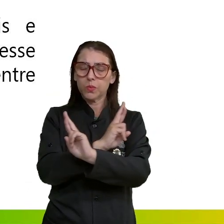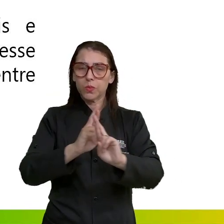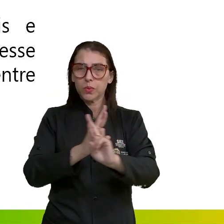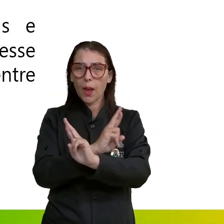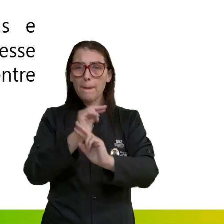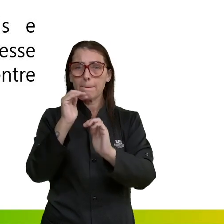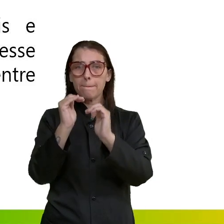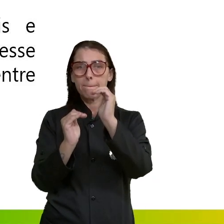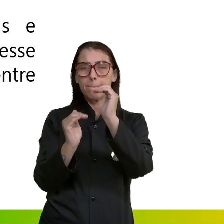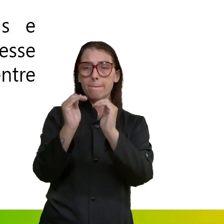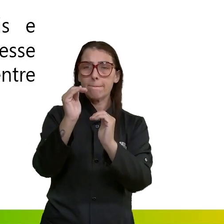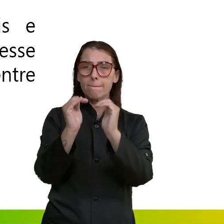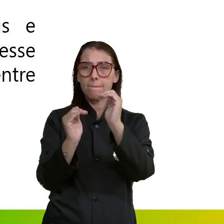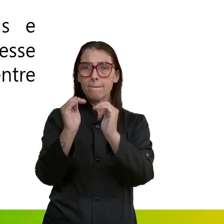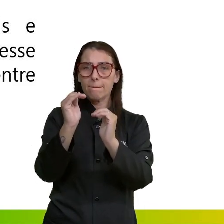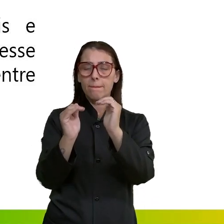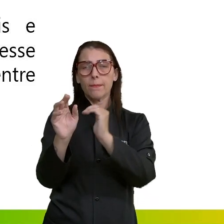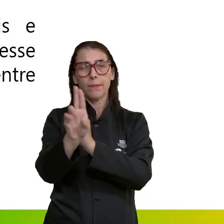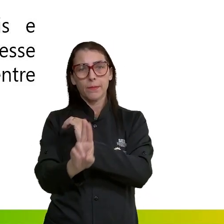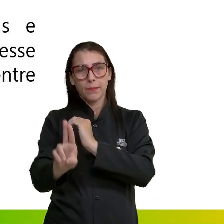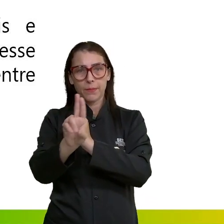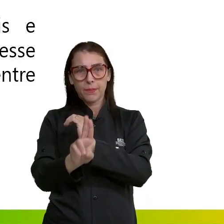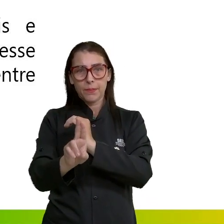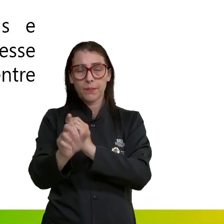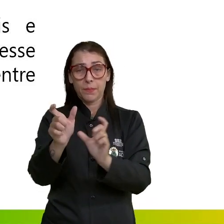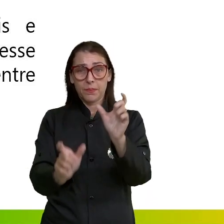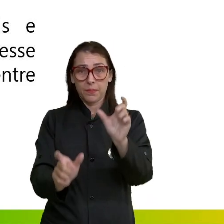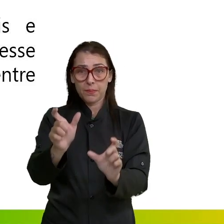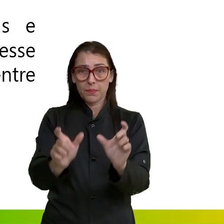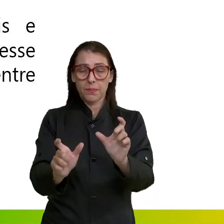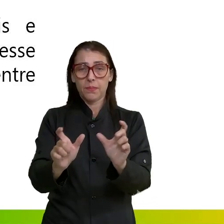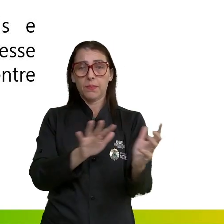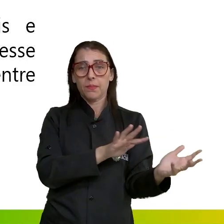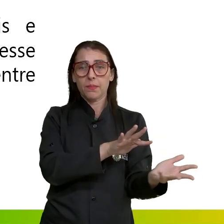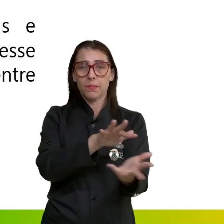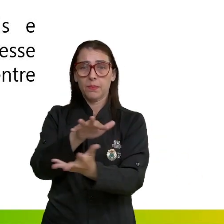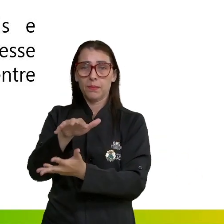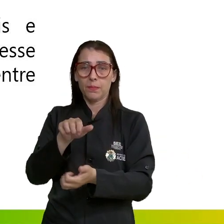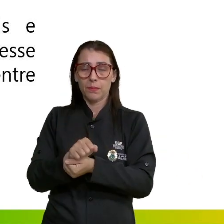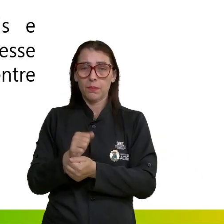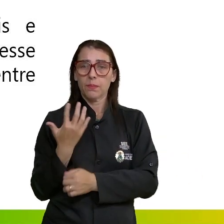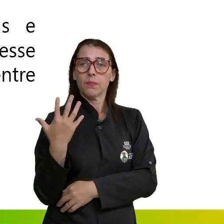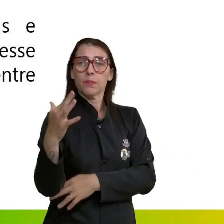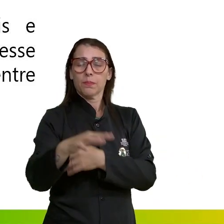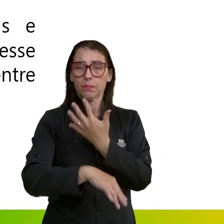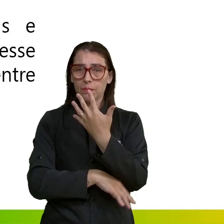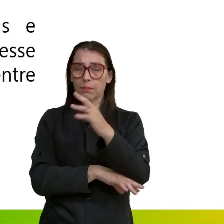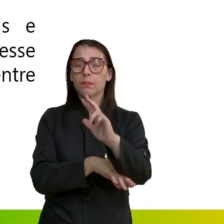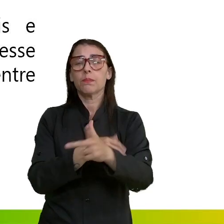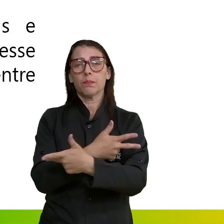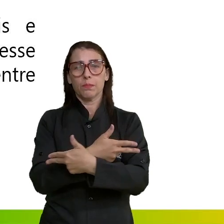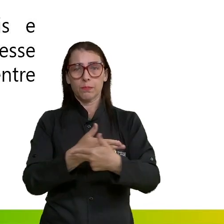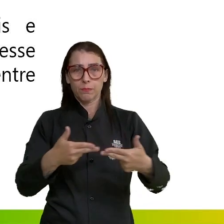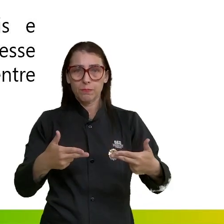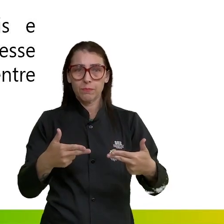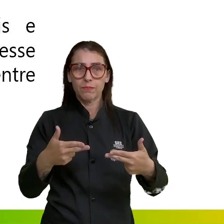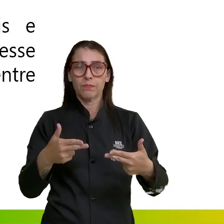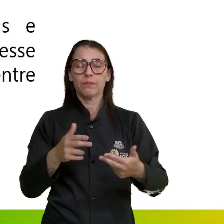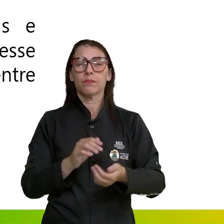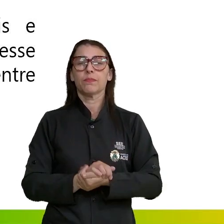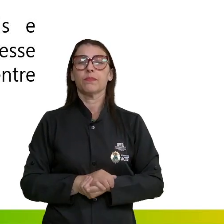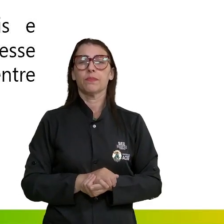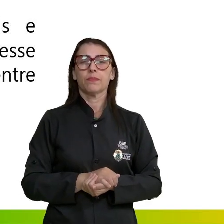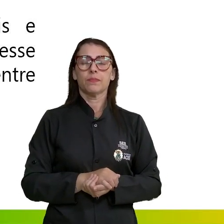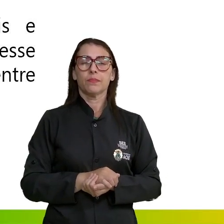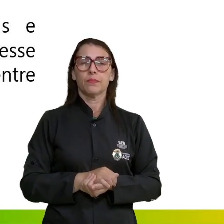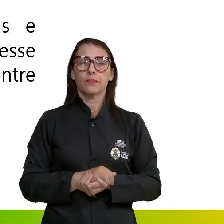é o quê? Fundamental para romper esse modelo e construir uma relação mais equilibrada entre, já está até destacado